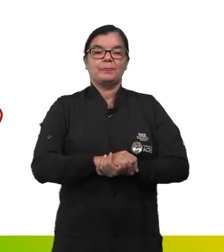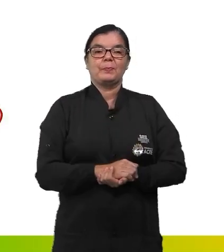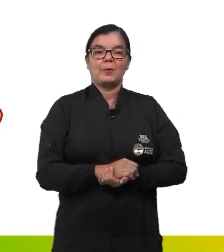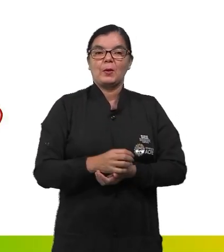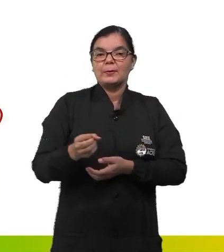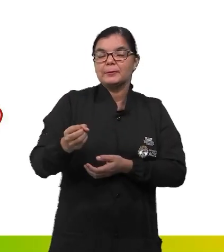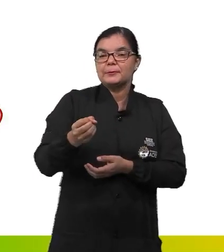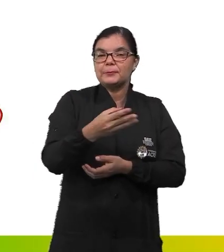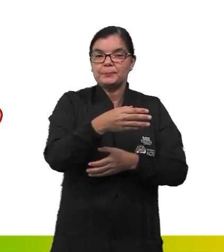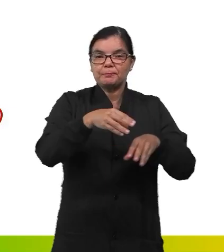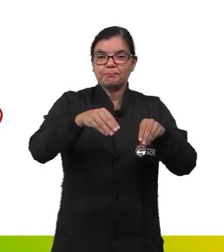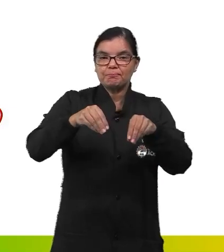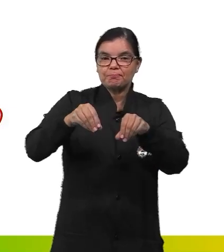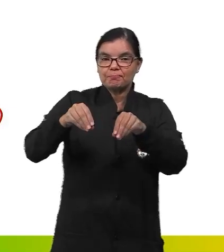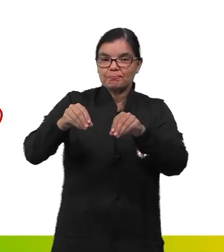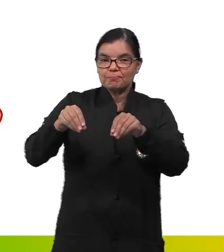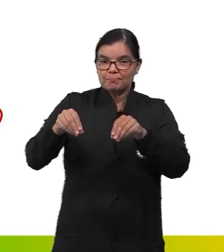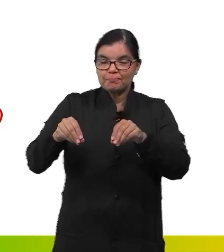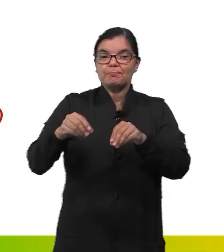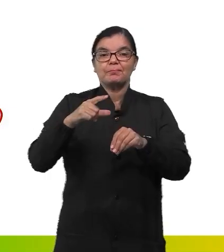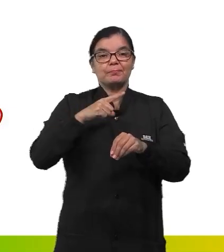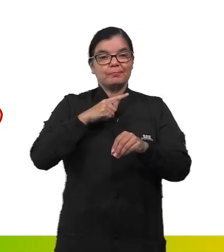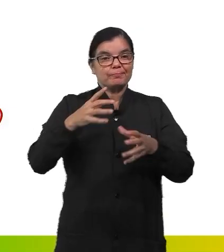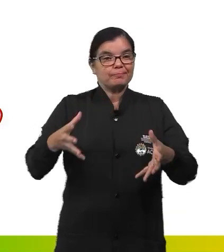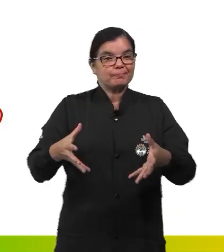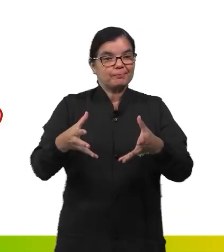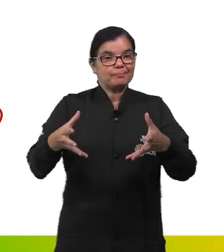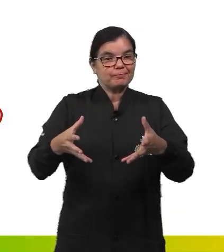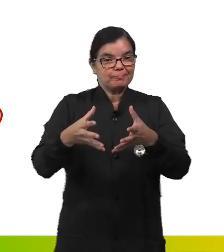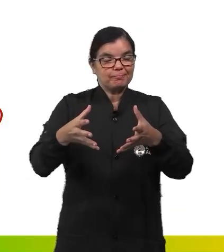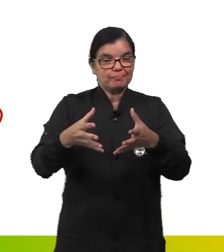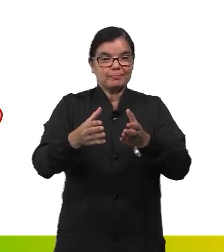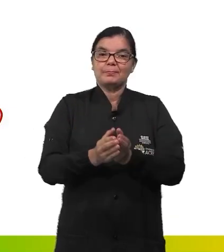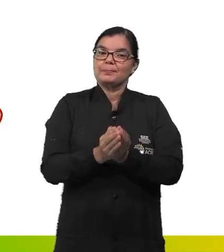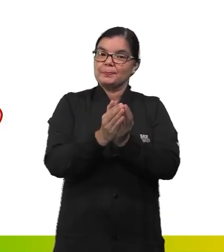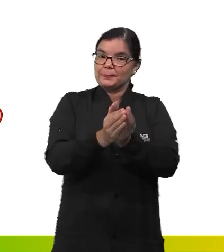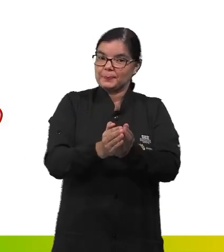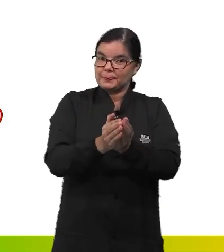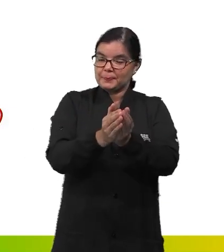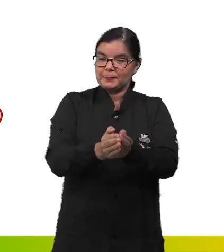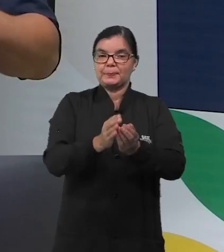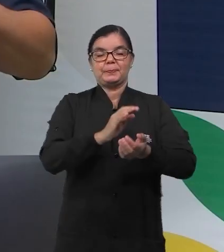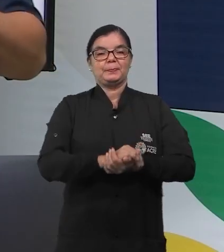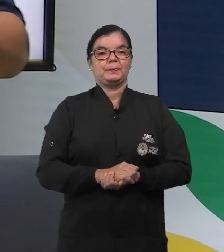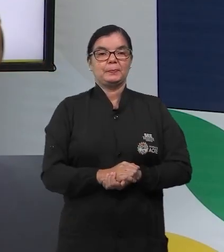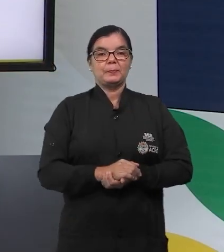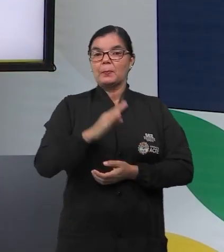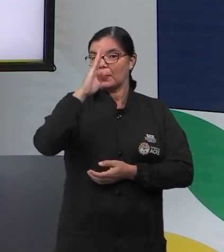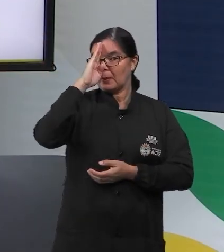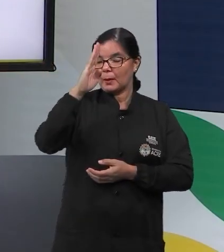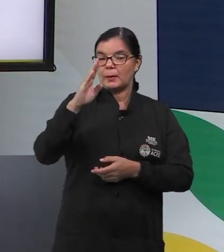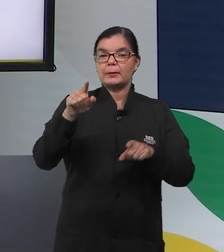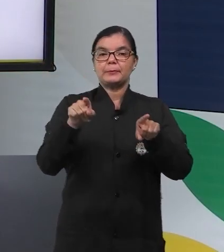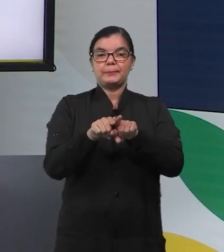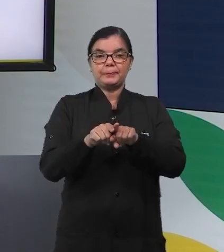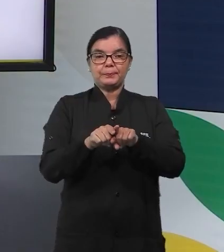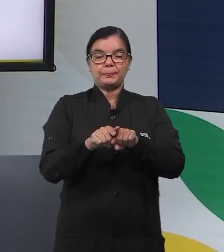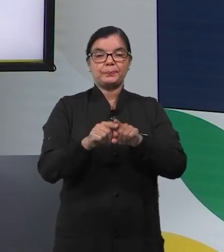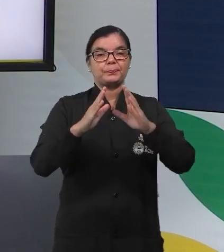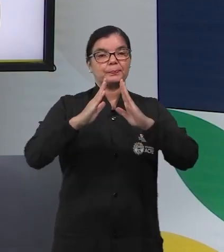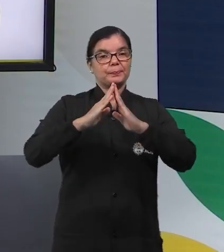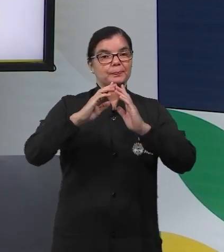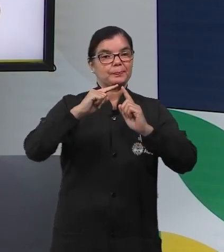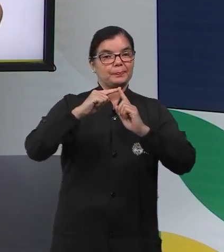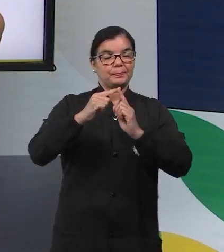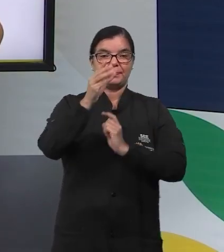para novas terras. E isso motivou as grandes navegações. Isso motivou principalmente a Igreja